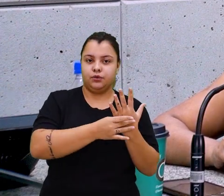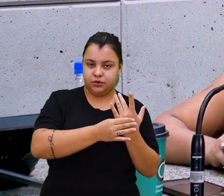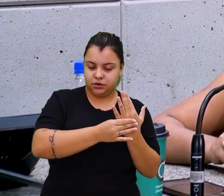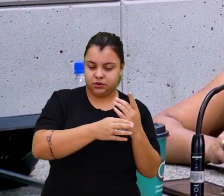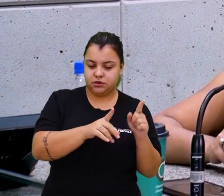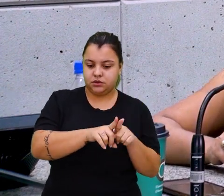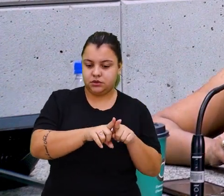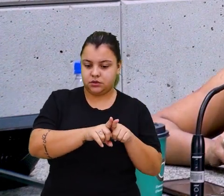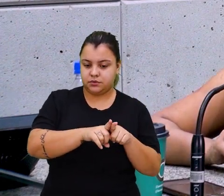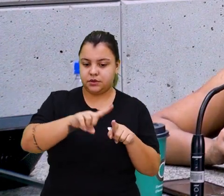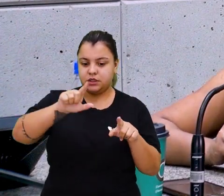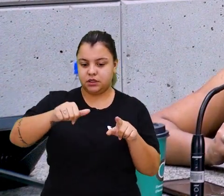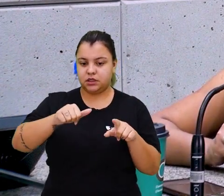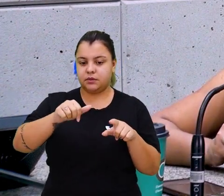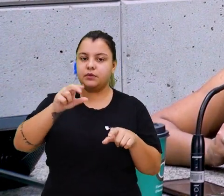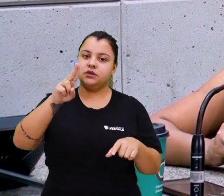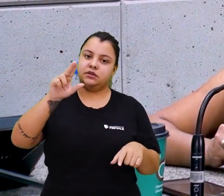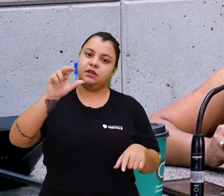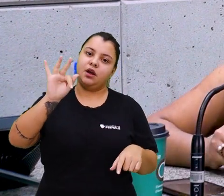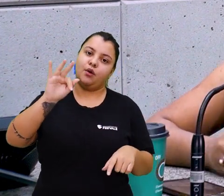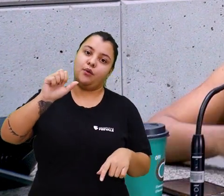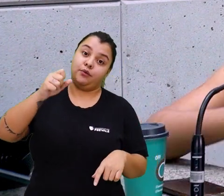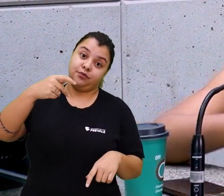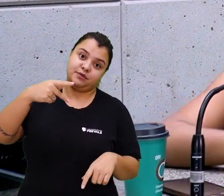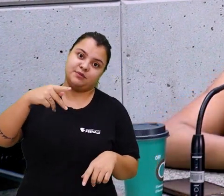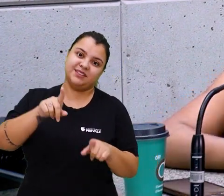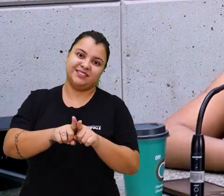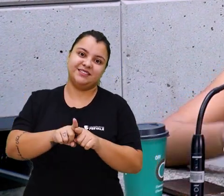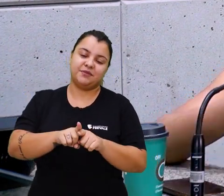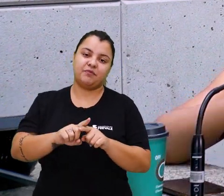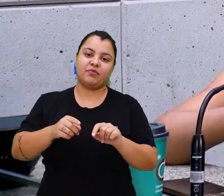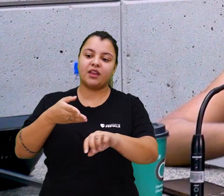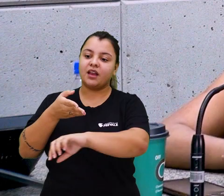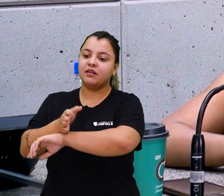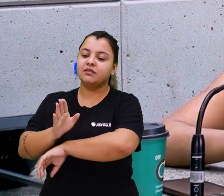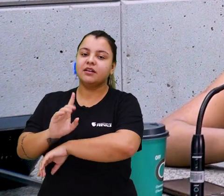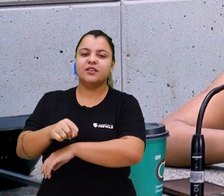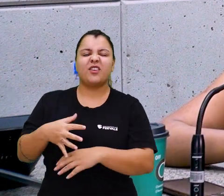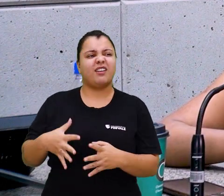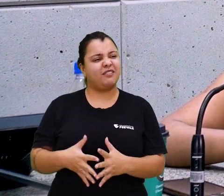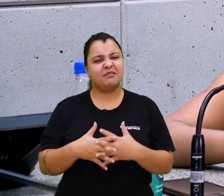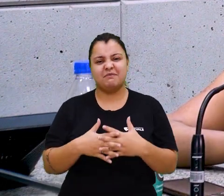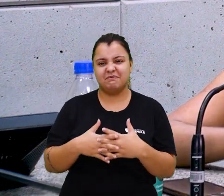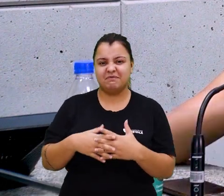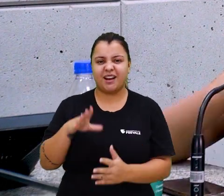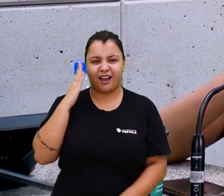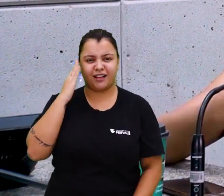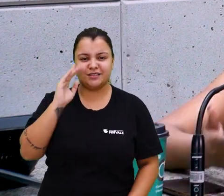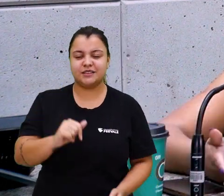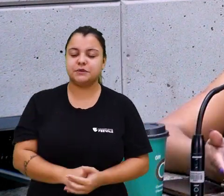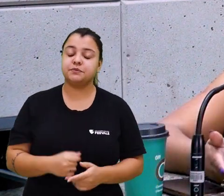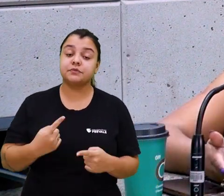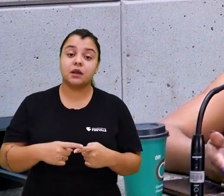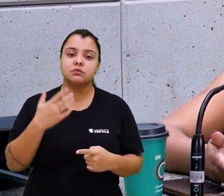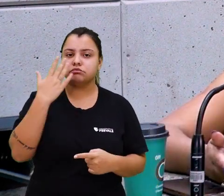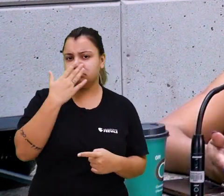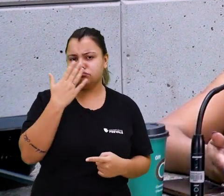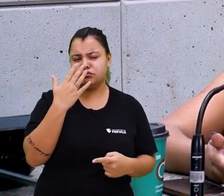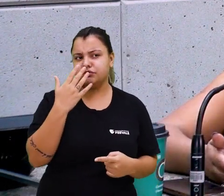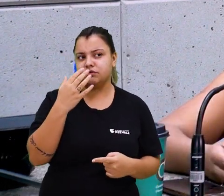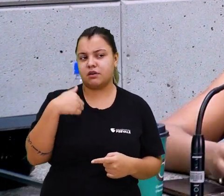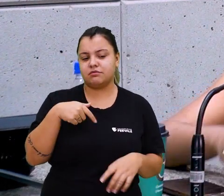e e também passei na na UFPA só que como eu entrei na UFPA foi meio complicado assim porque eu não tinha visto que eu tinha